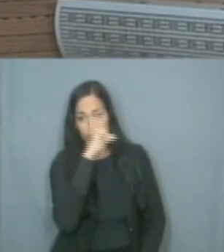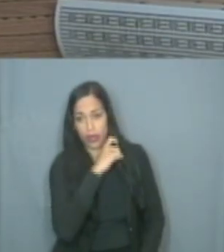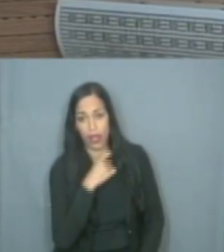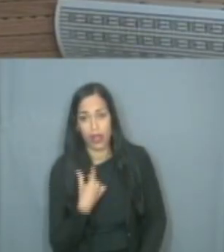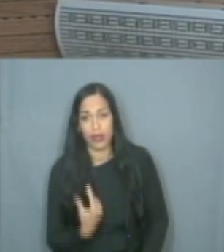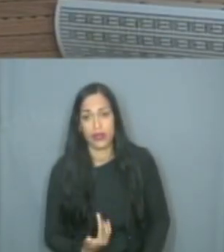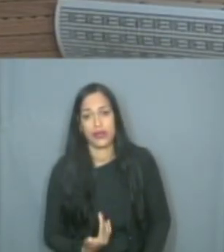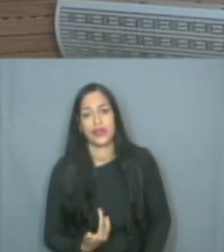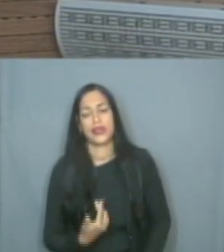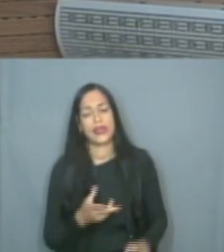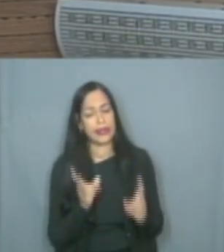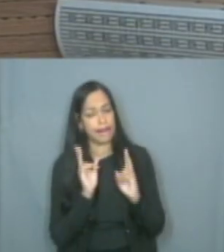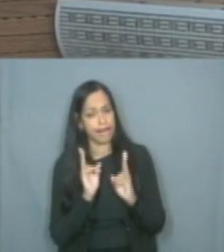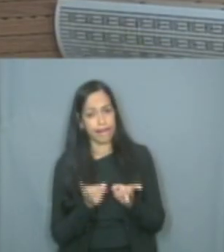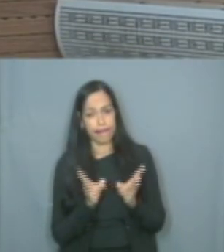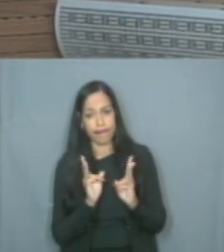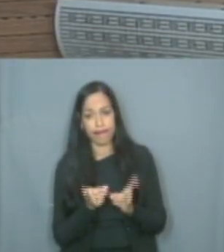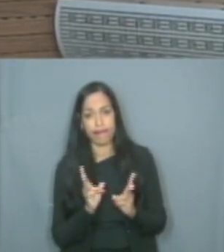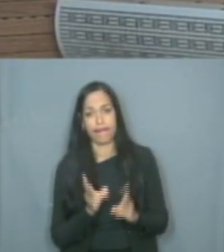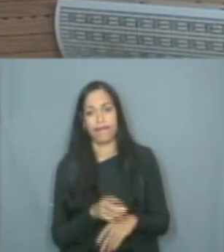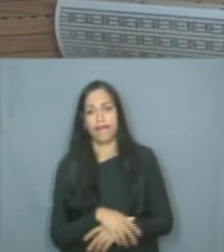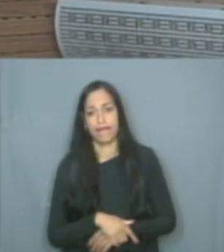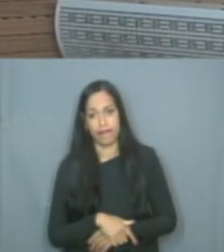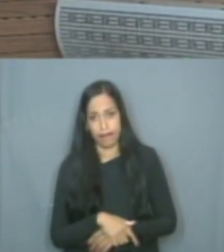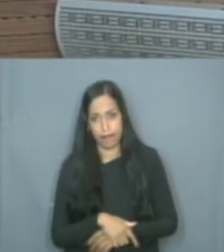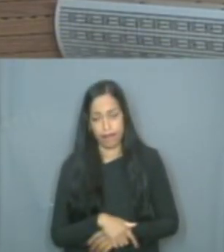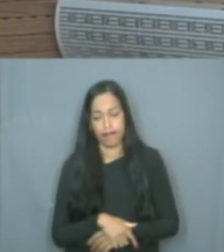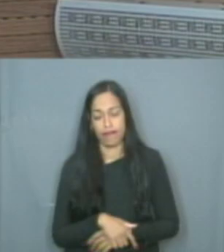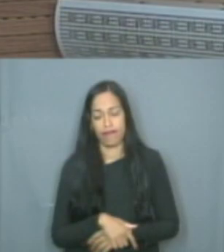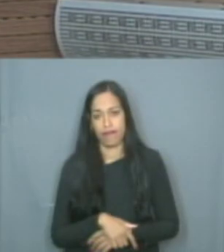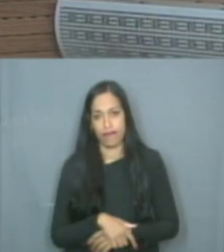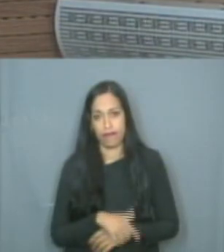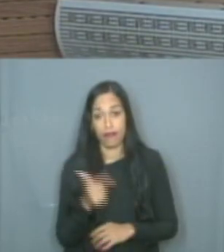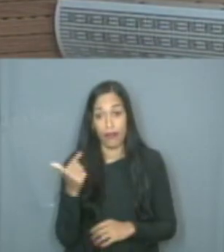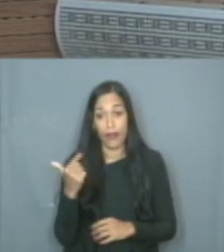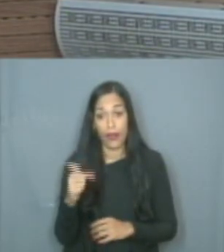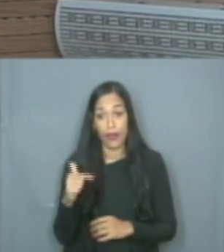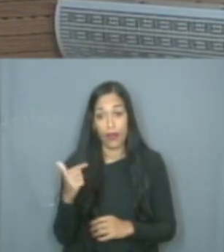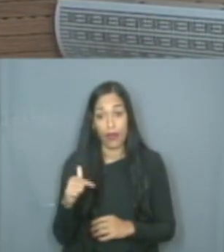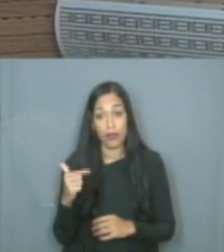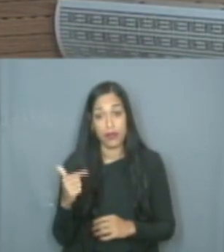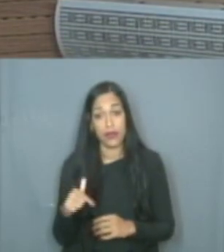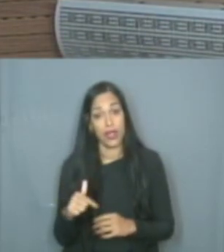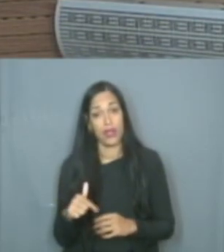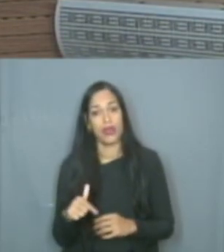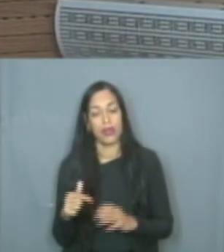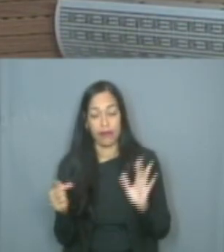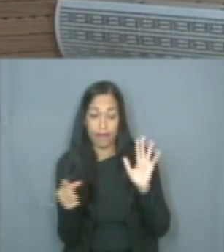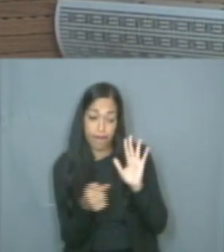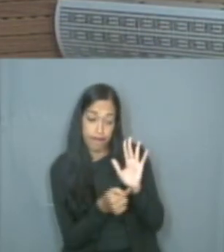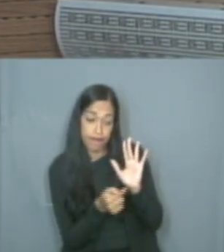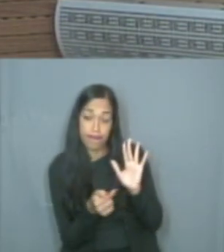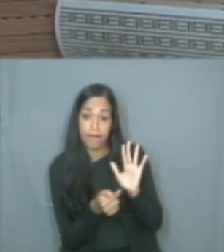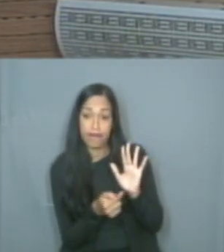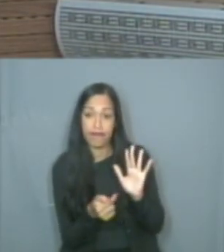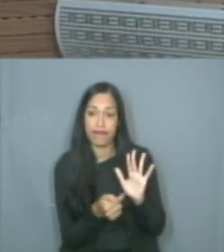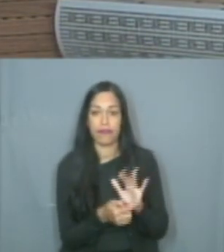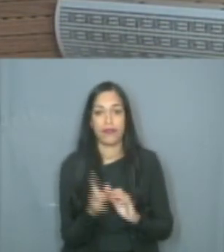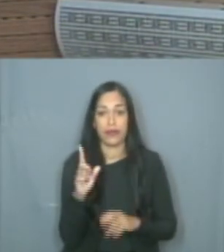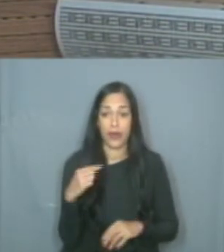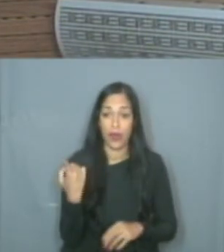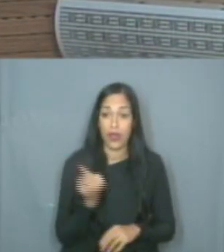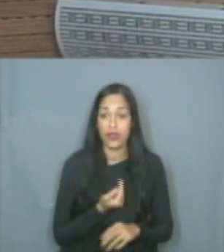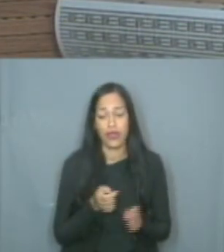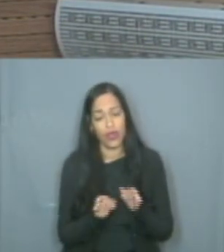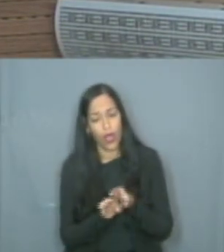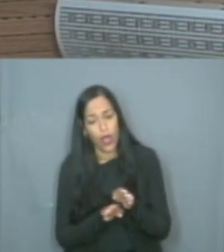animais machucados por conta de não ter essa disponibilidade aqui. Então, a gente aqui